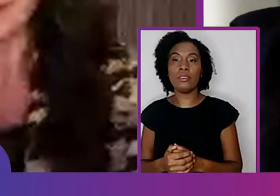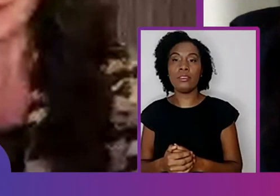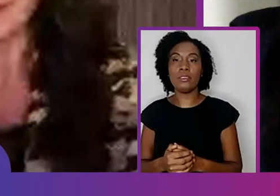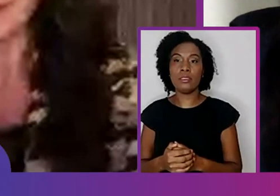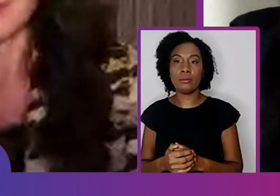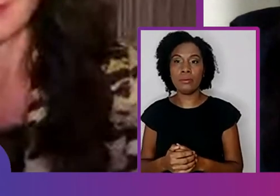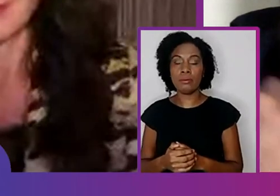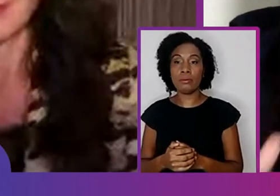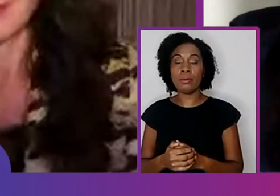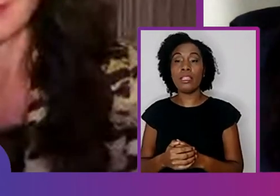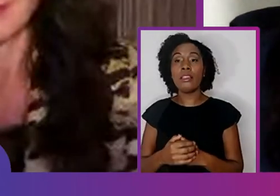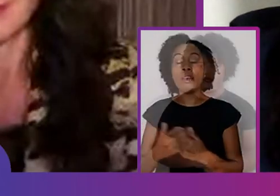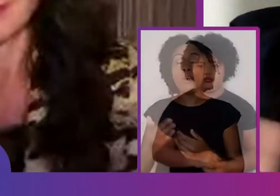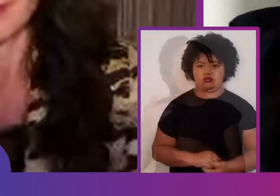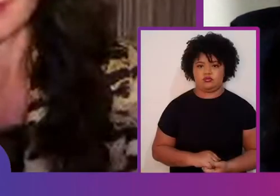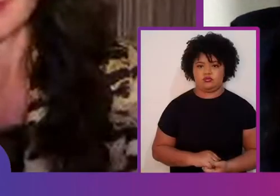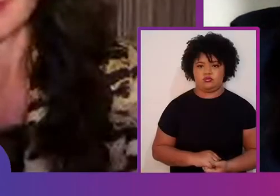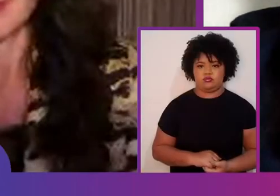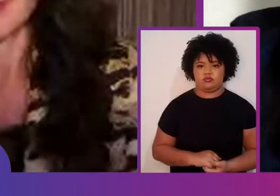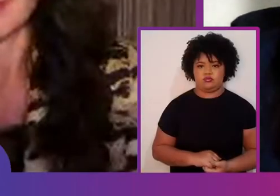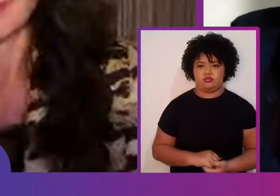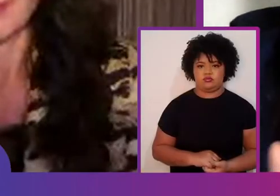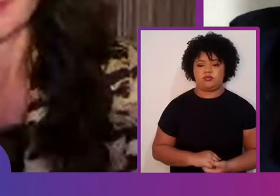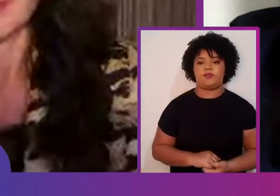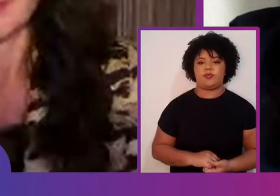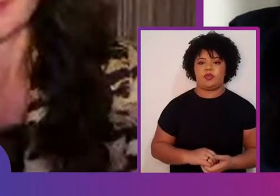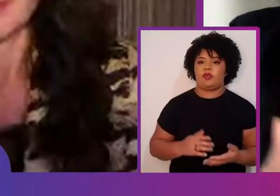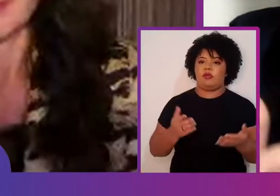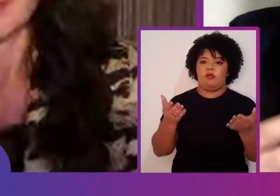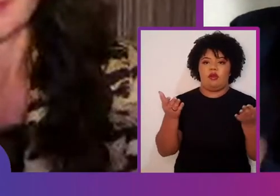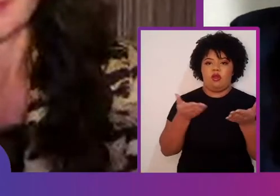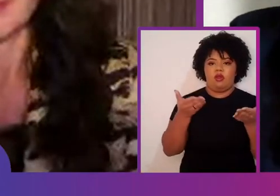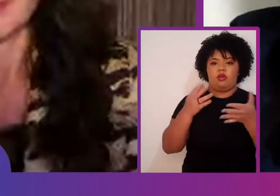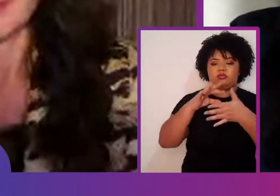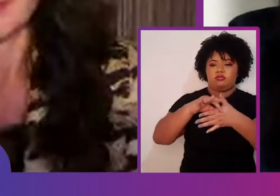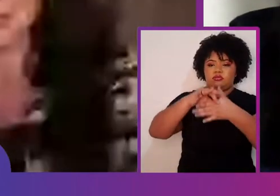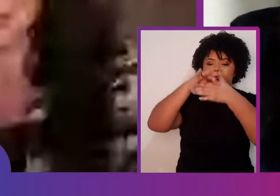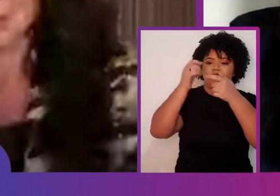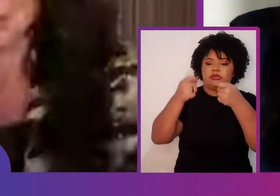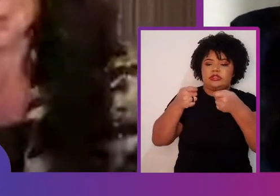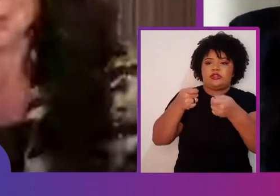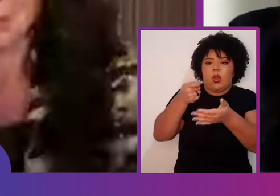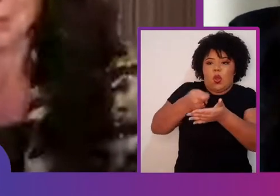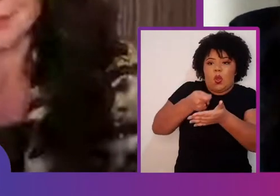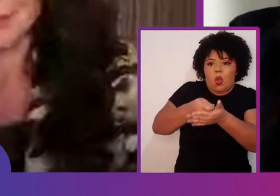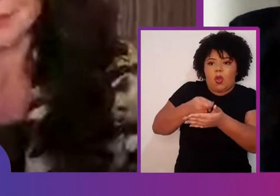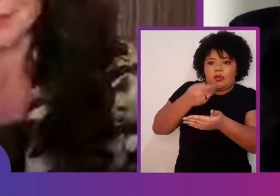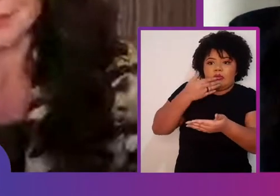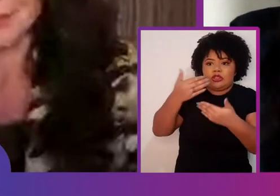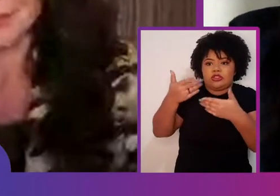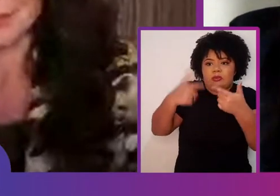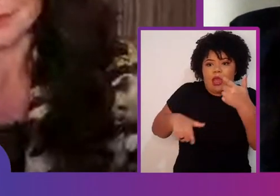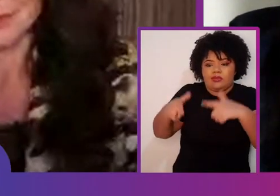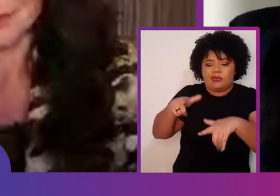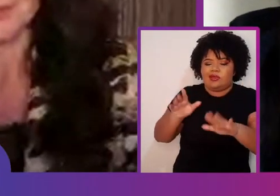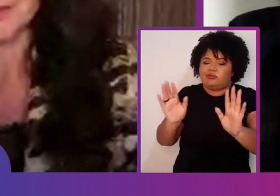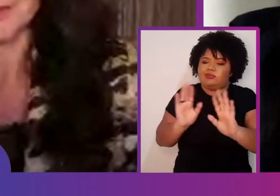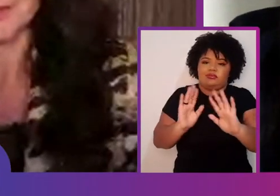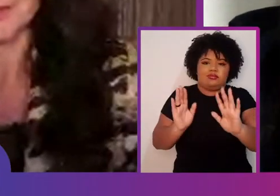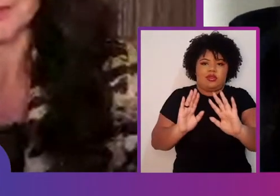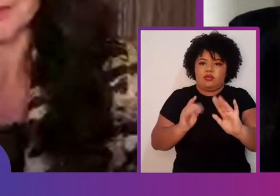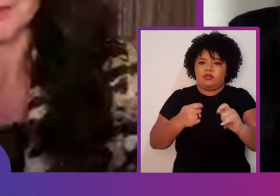ninguém vai ser capaz de entregar mais. Ah, mas a organização precisa de mais produtividade por conta da crise. Você vai